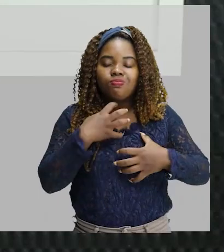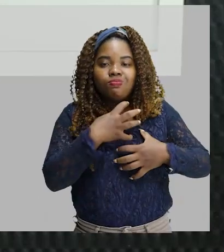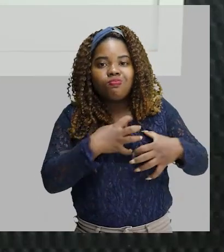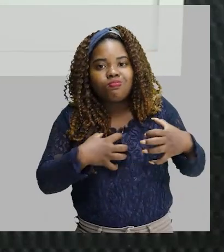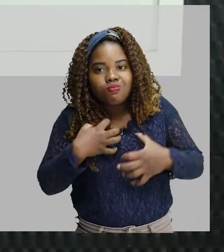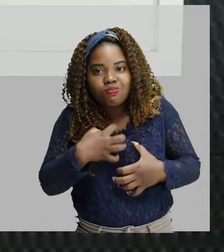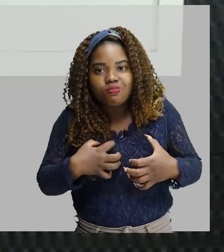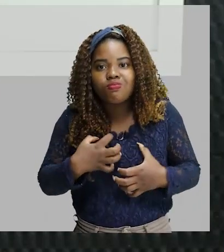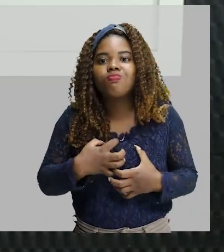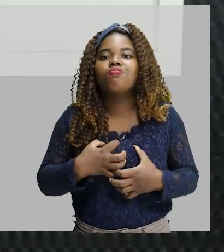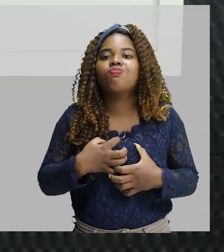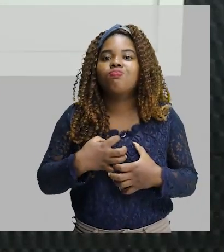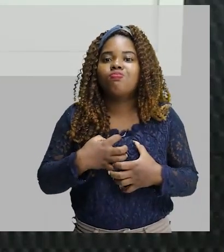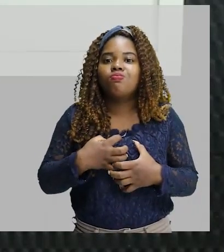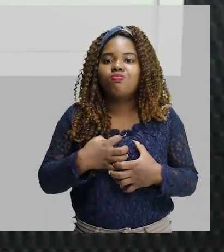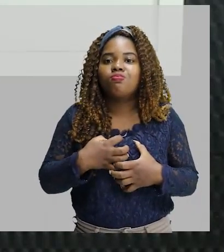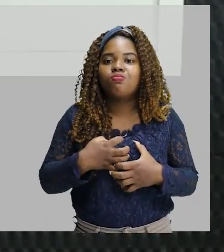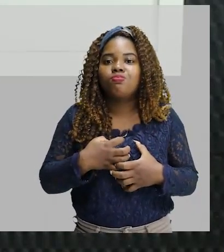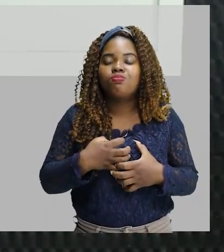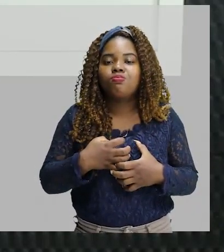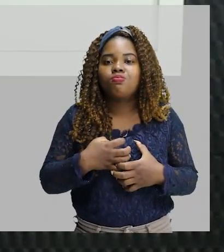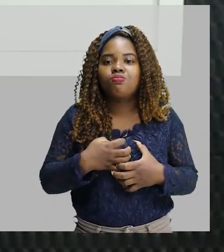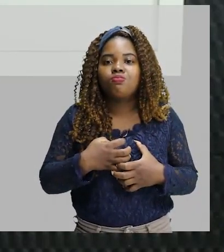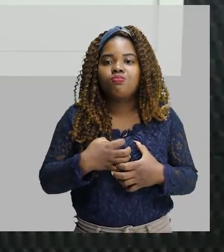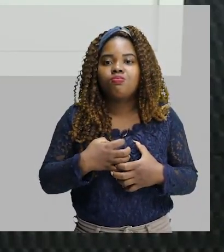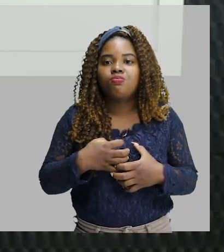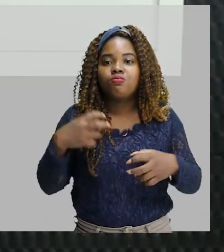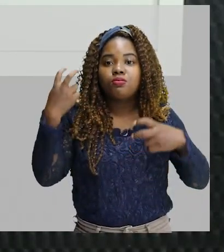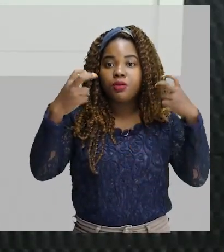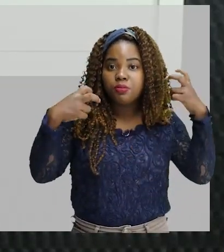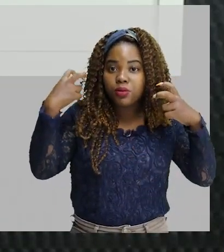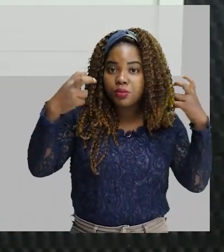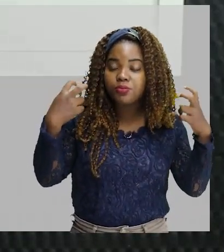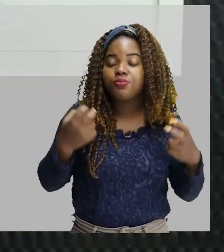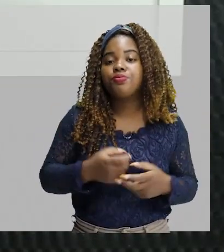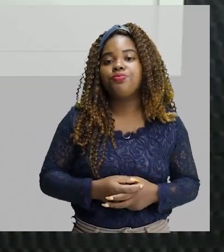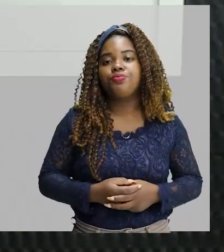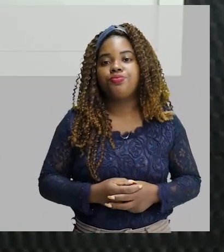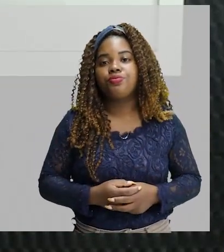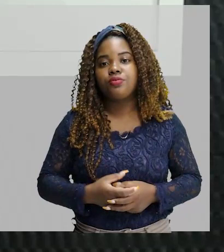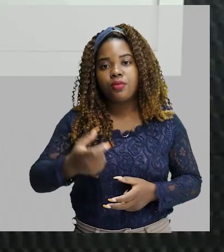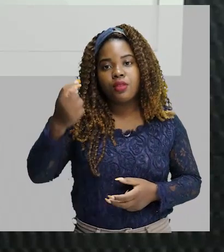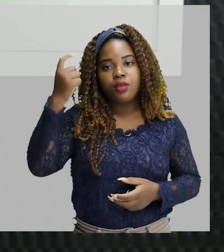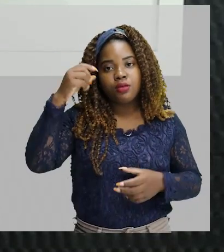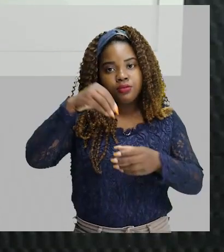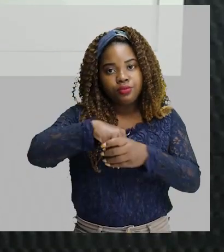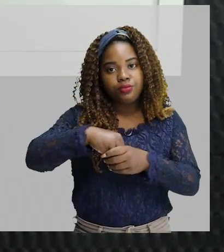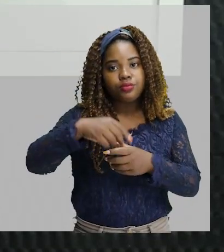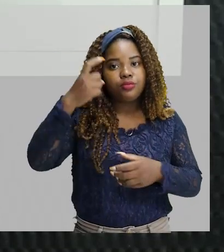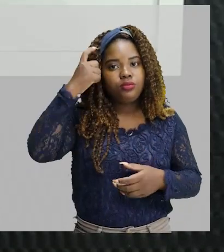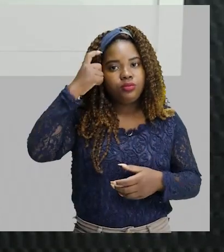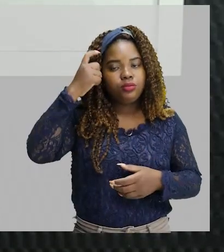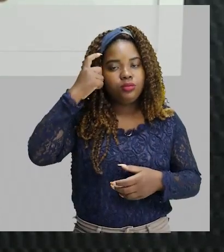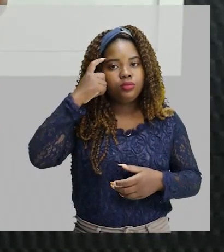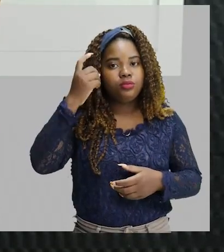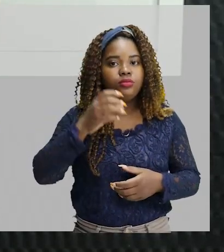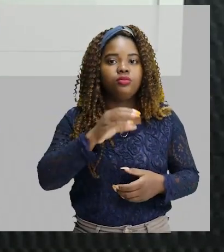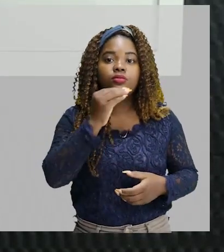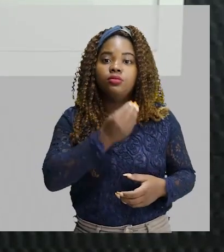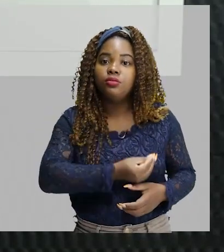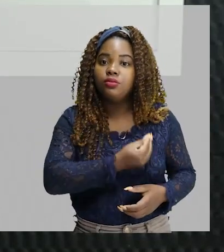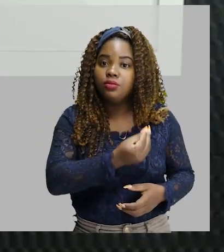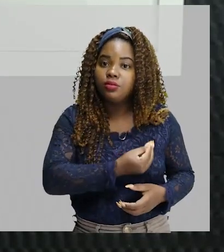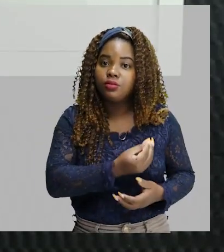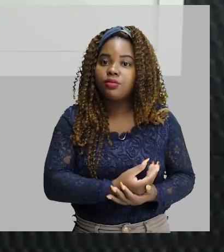Tá? Esta angústia aqui, ela é fundante dentro do pensamento existencialista. Esta